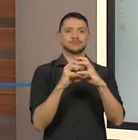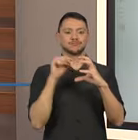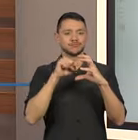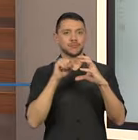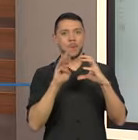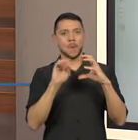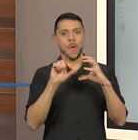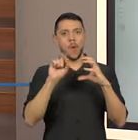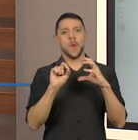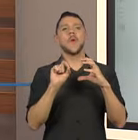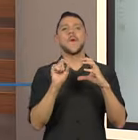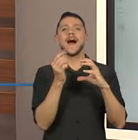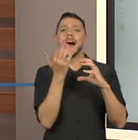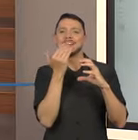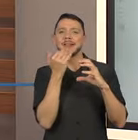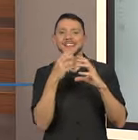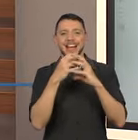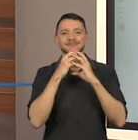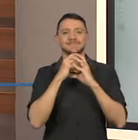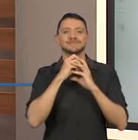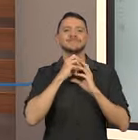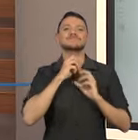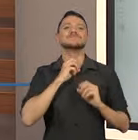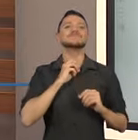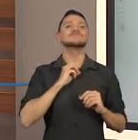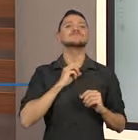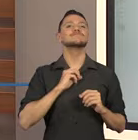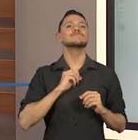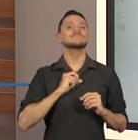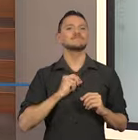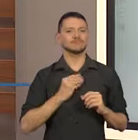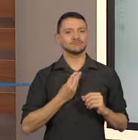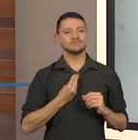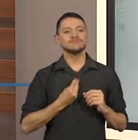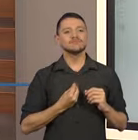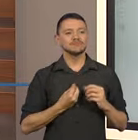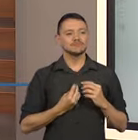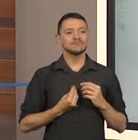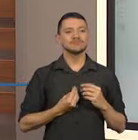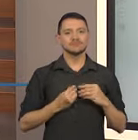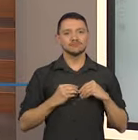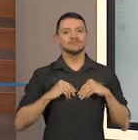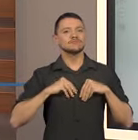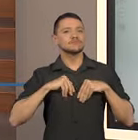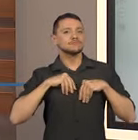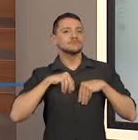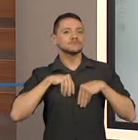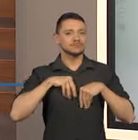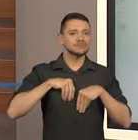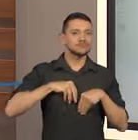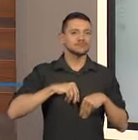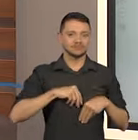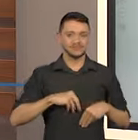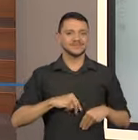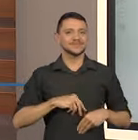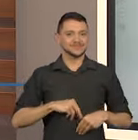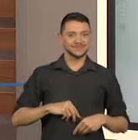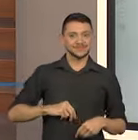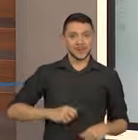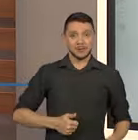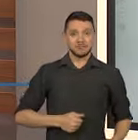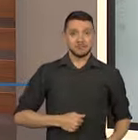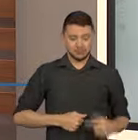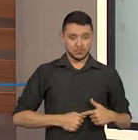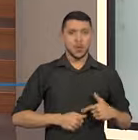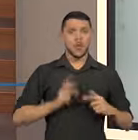alimentar. E essa preparação é importante para quê? Para quando chegar no estômago, ele continuar o processo. Aí as